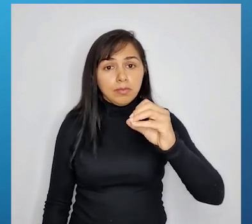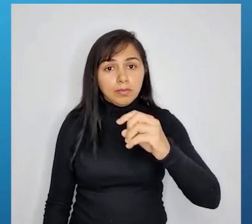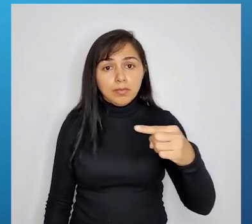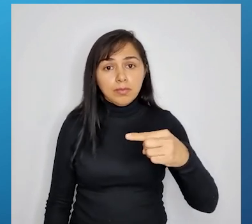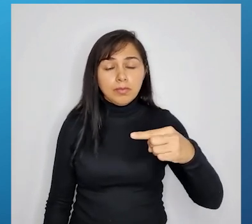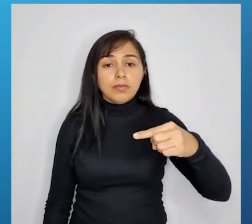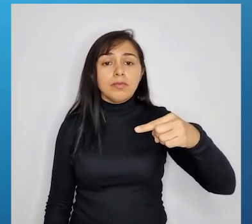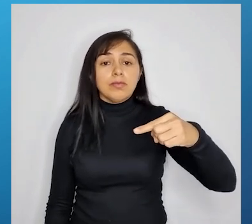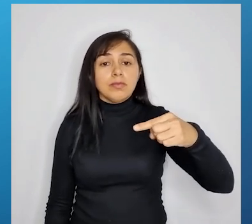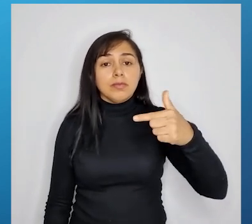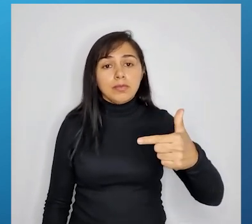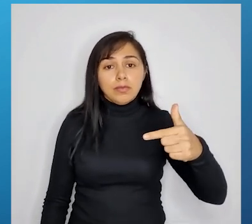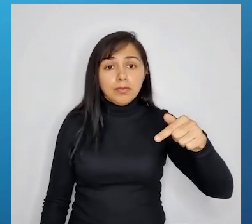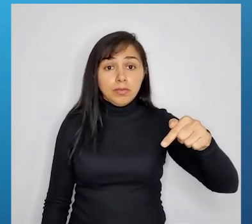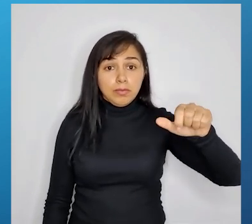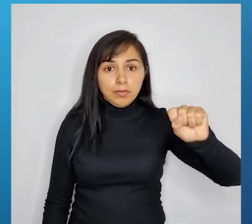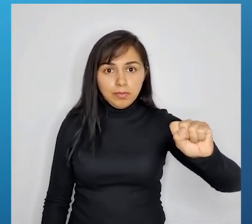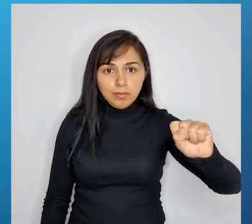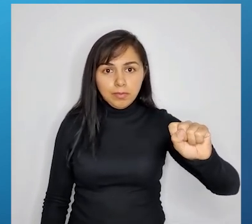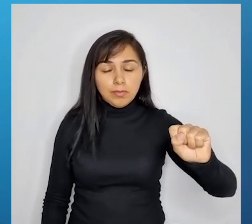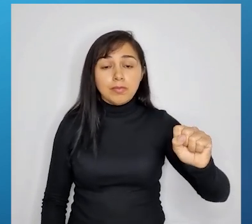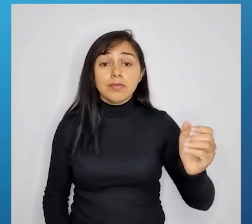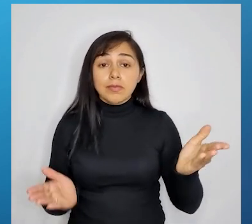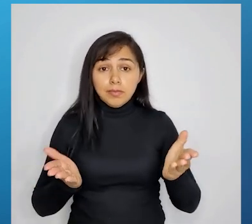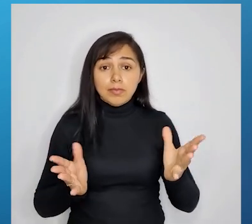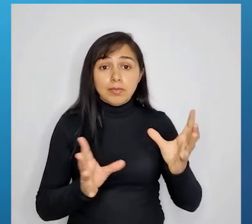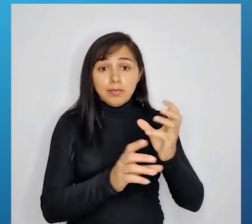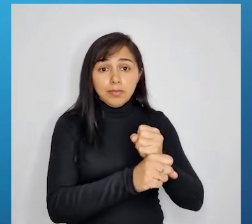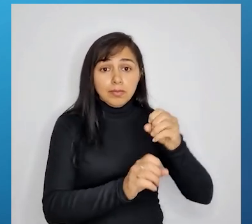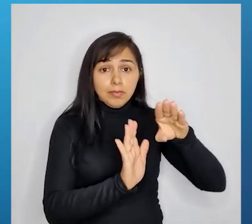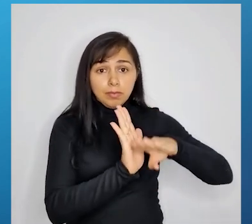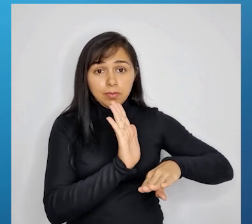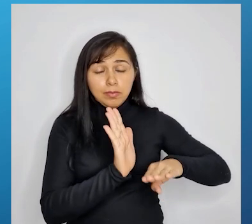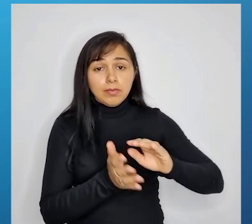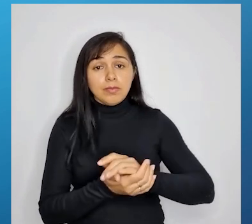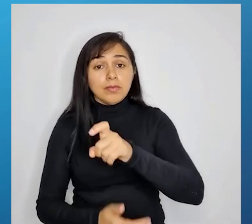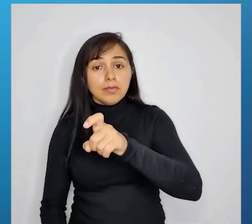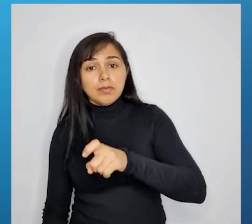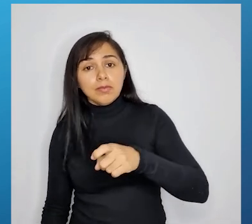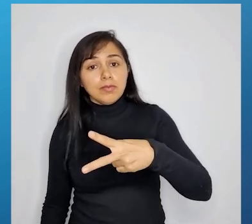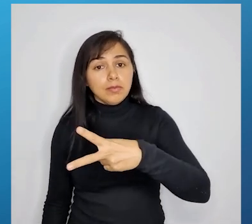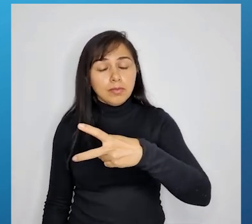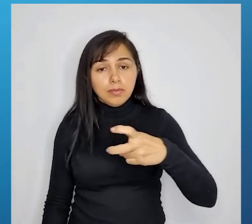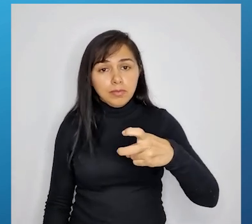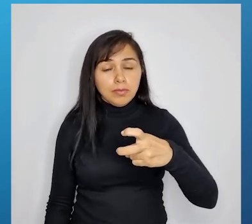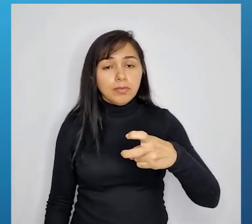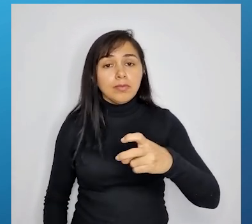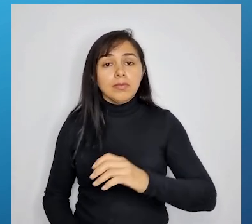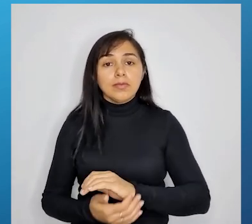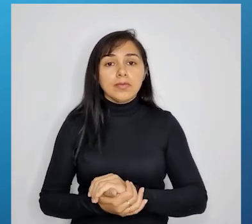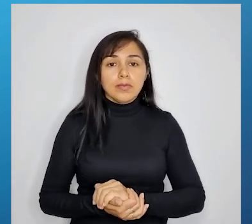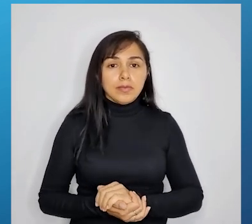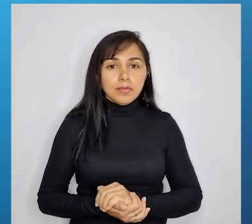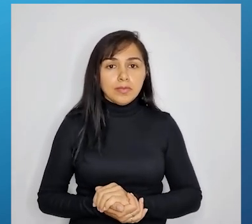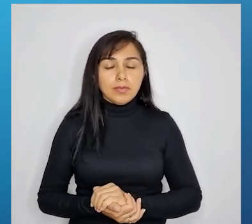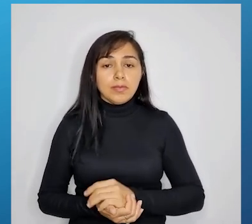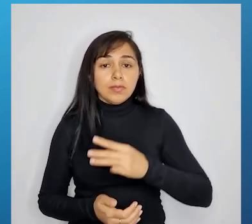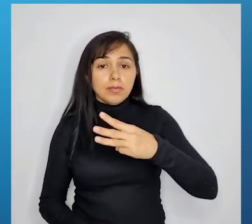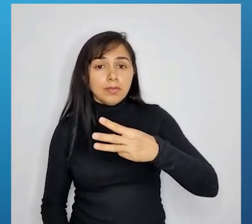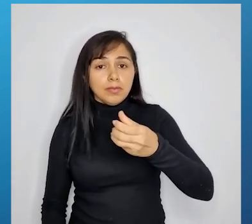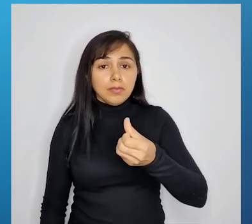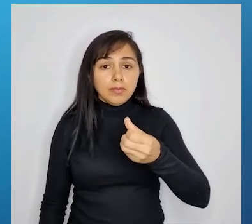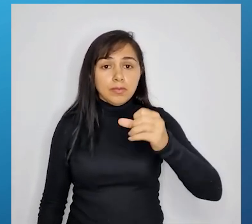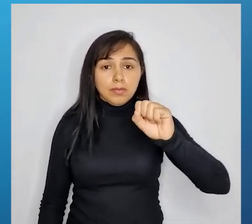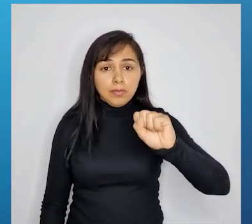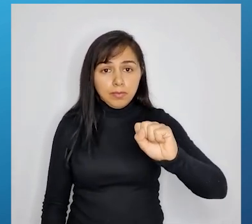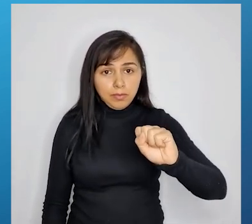278. Portanto, x vai ser o resultado dessa subtração. Vamos fazê-la aqui na